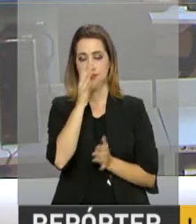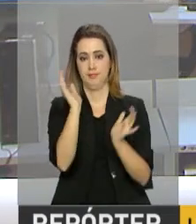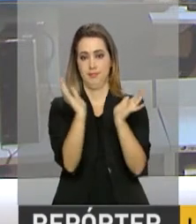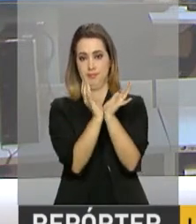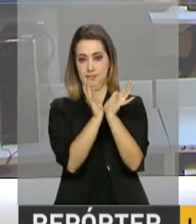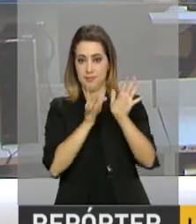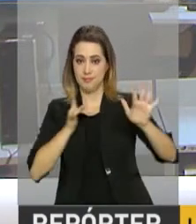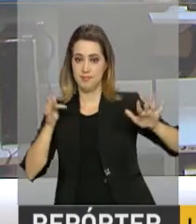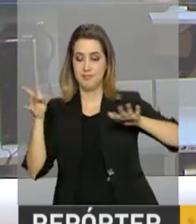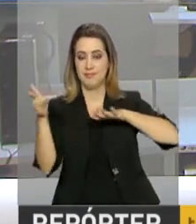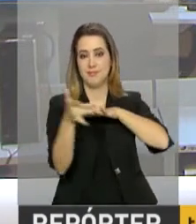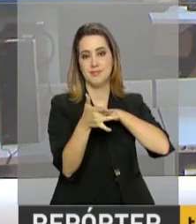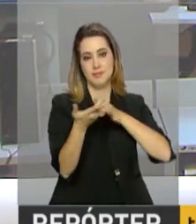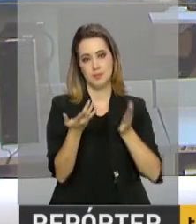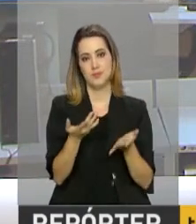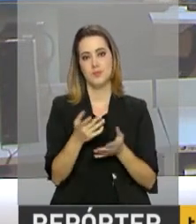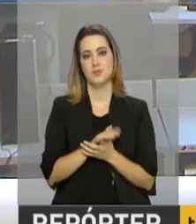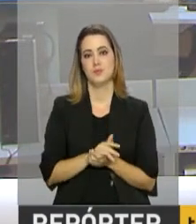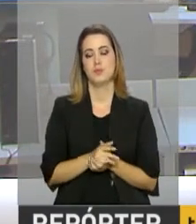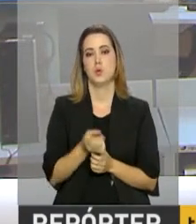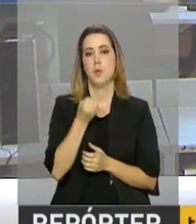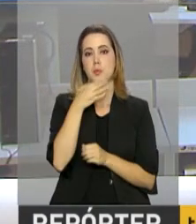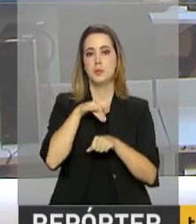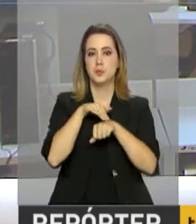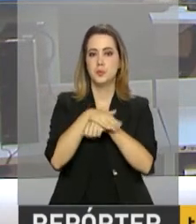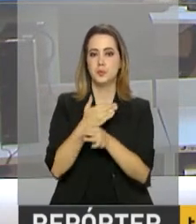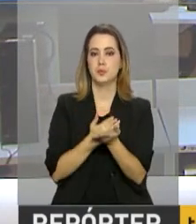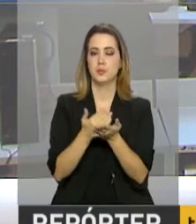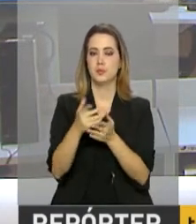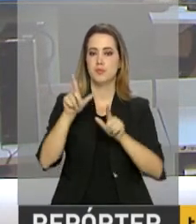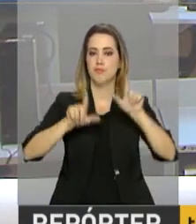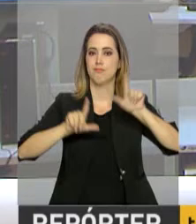Acompanhe as novidades também pelas nossas redes sociais. Uma boa noite para você